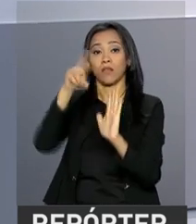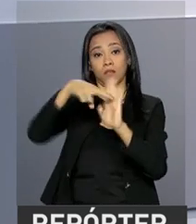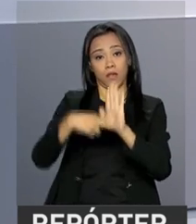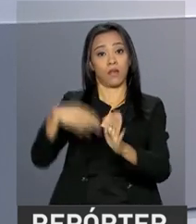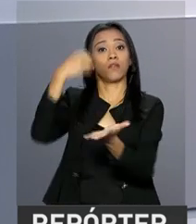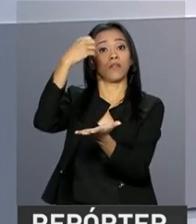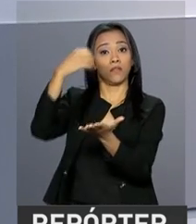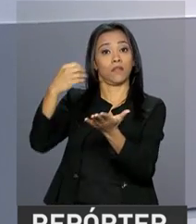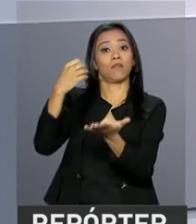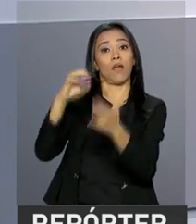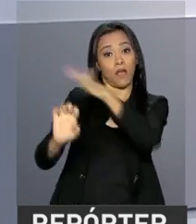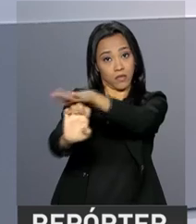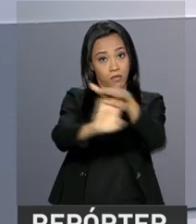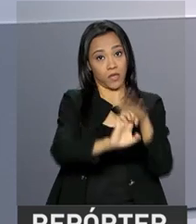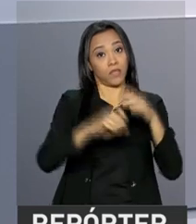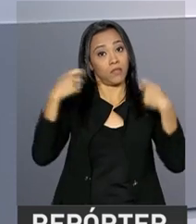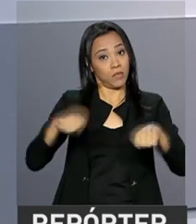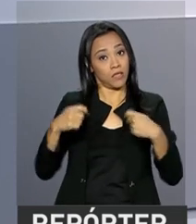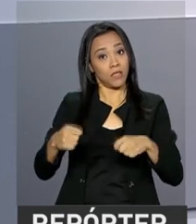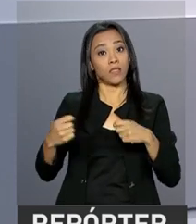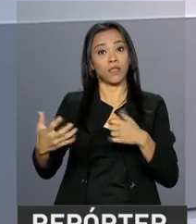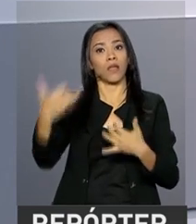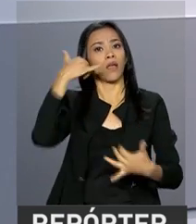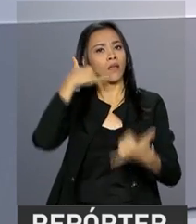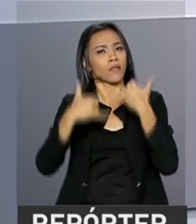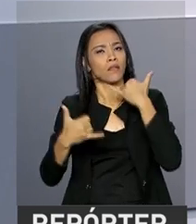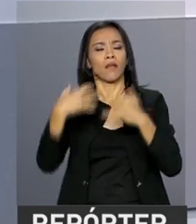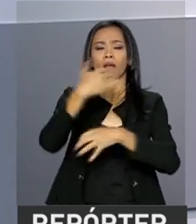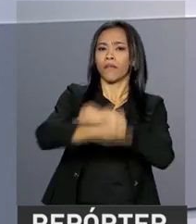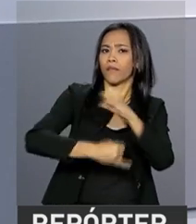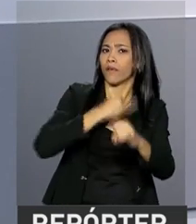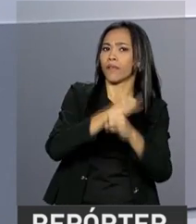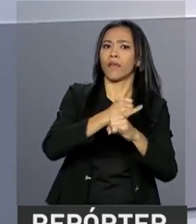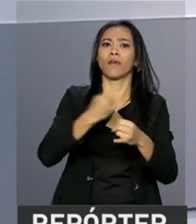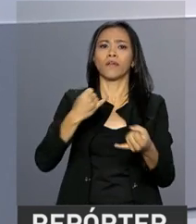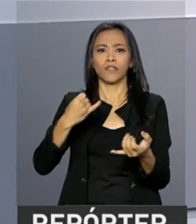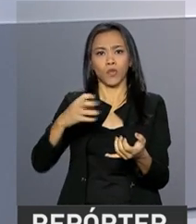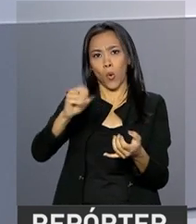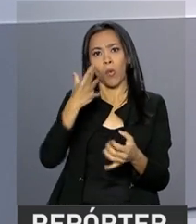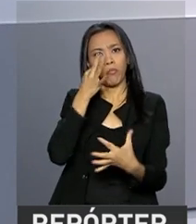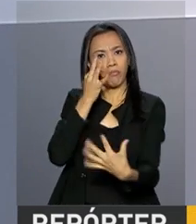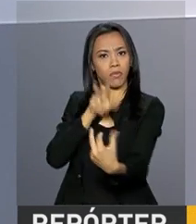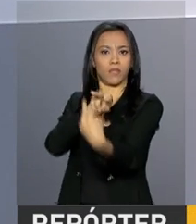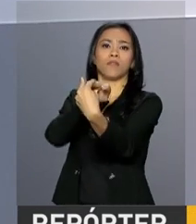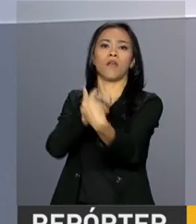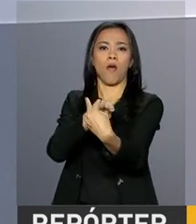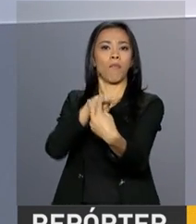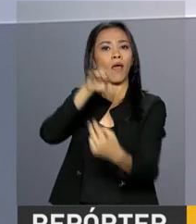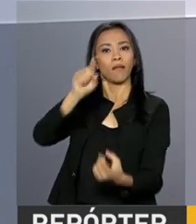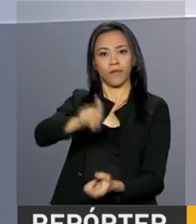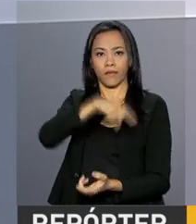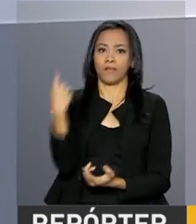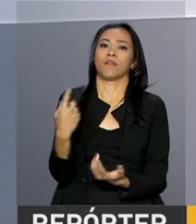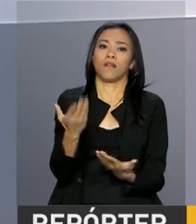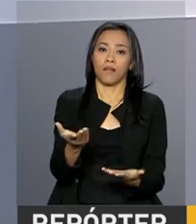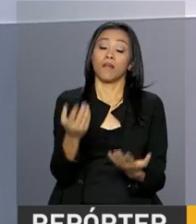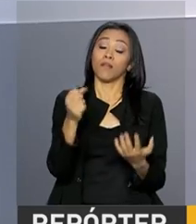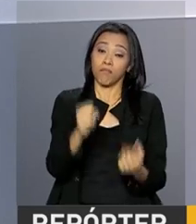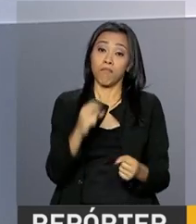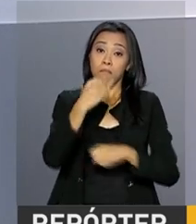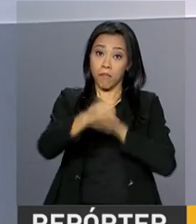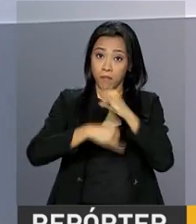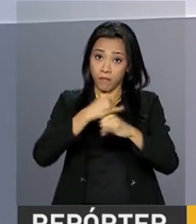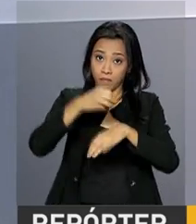operadoras devem oferecer canais de cancelamento pela internet por telefone ou presencialmente mais informações na internet no site